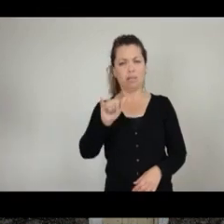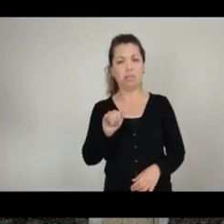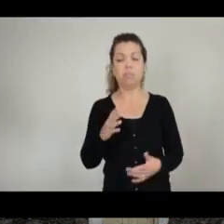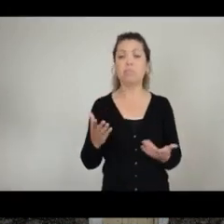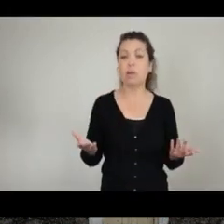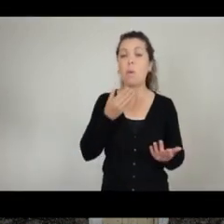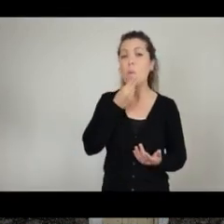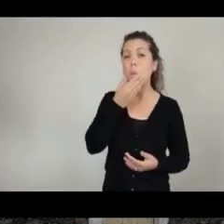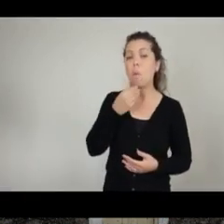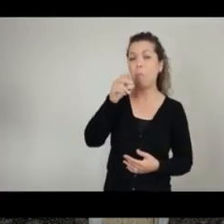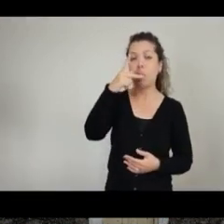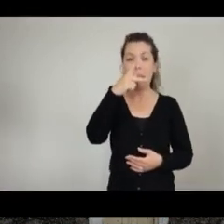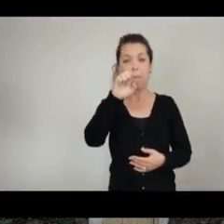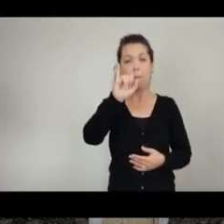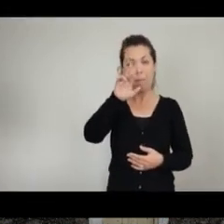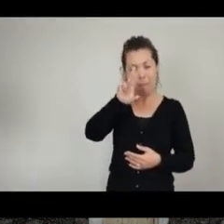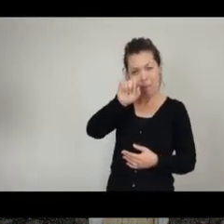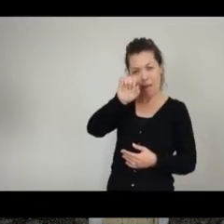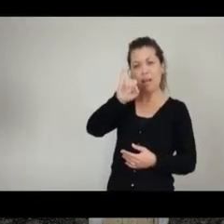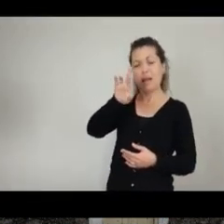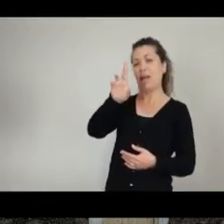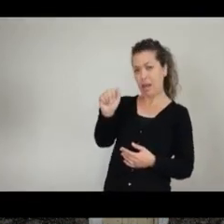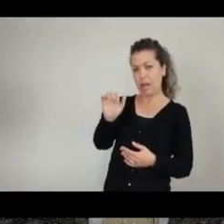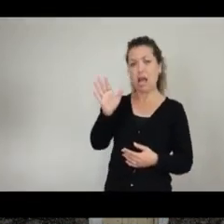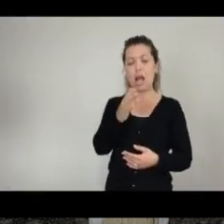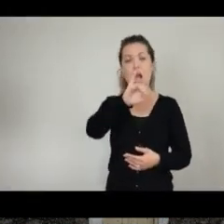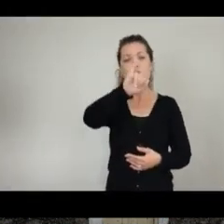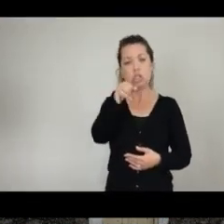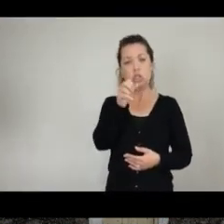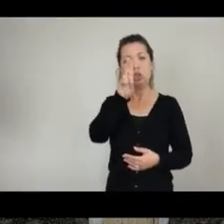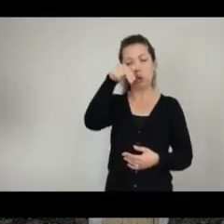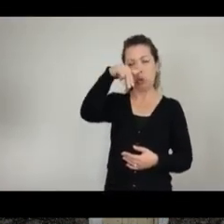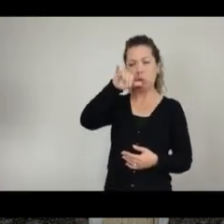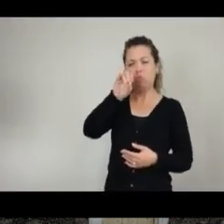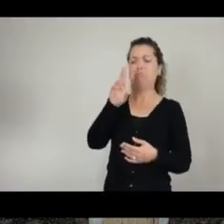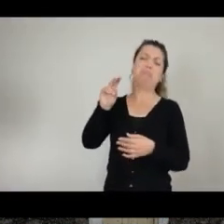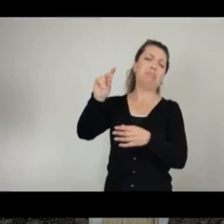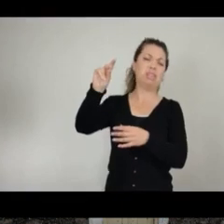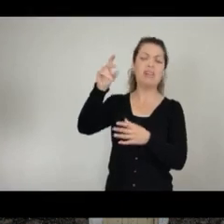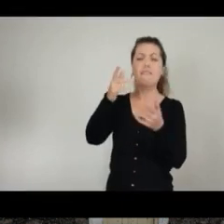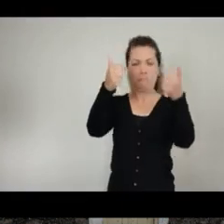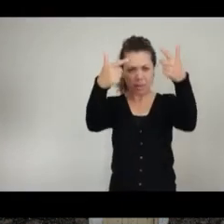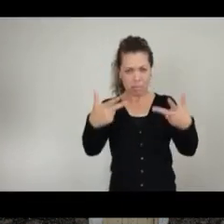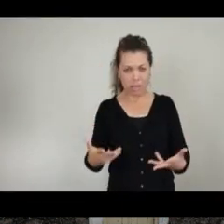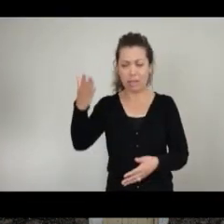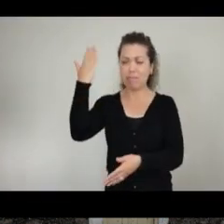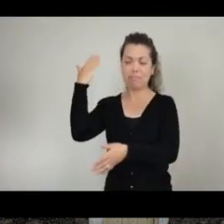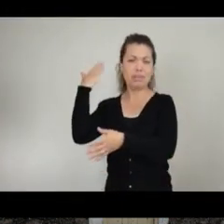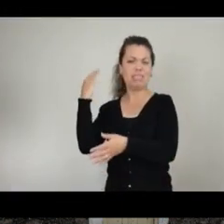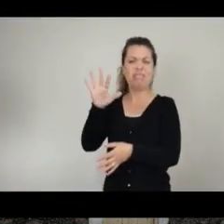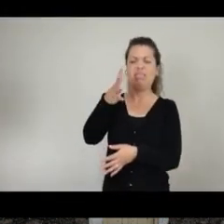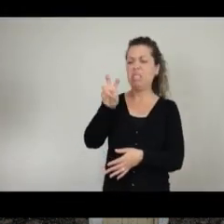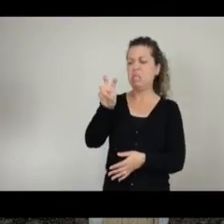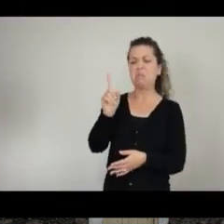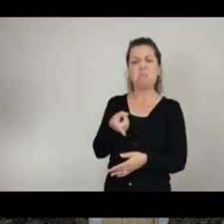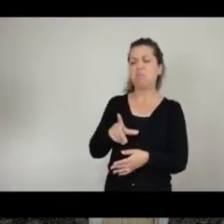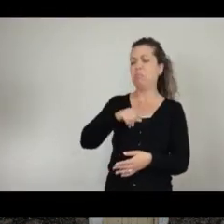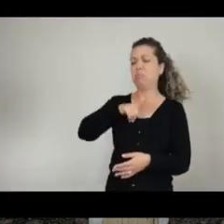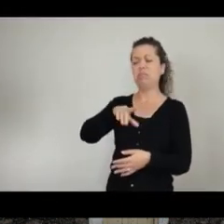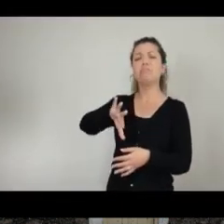minas em terra firme, além da prosperidade local traduzida nos primeiros casarões de pedra e cal. Ali teve